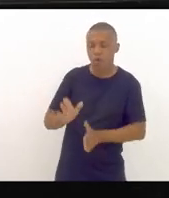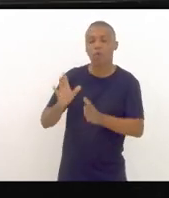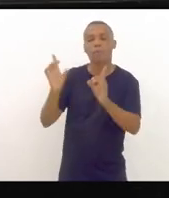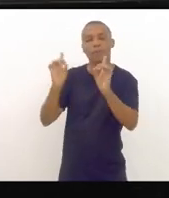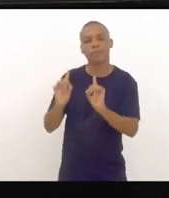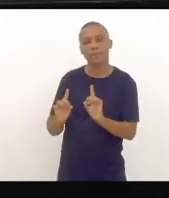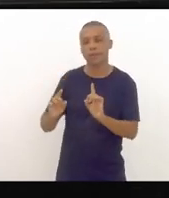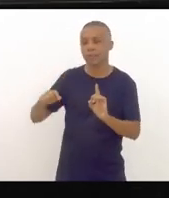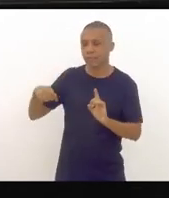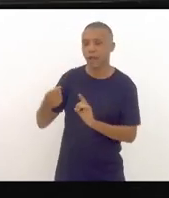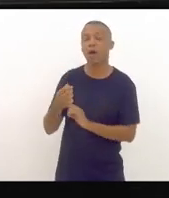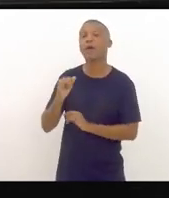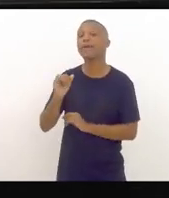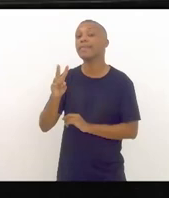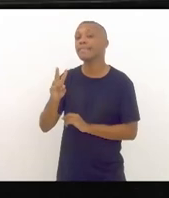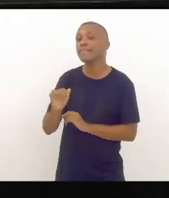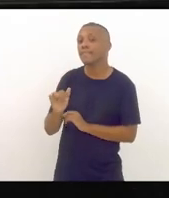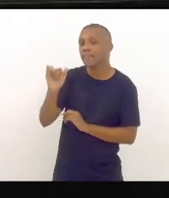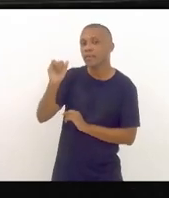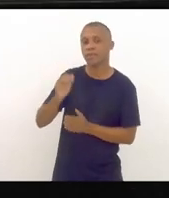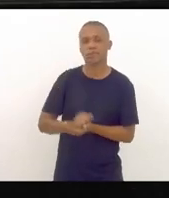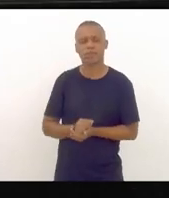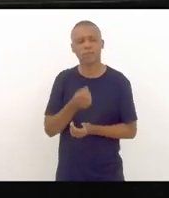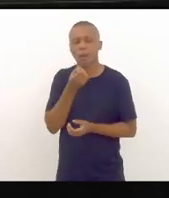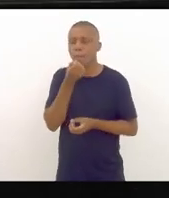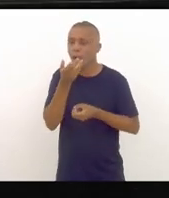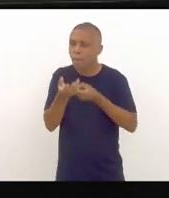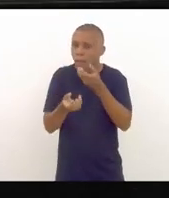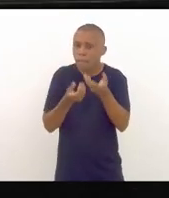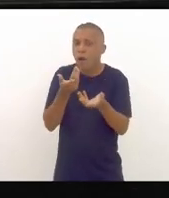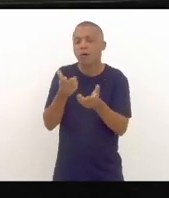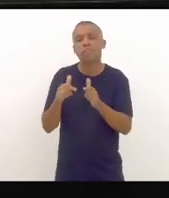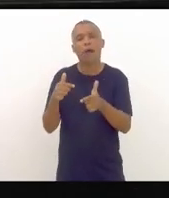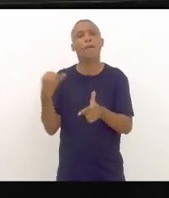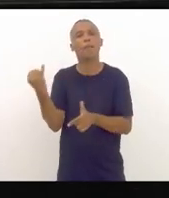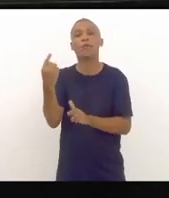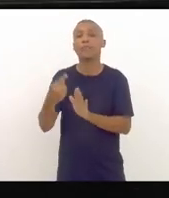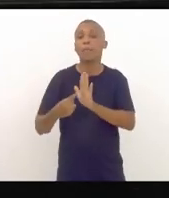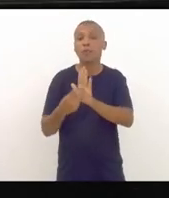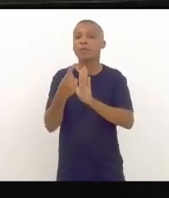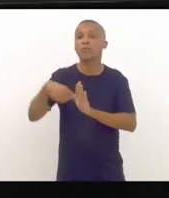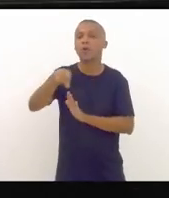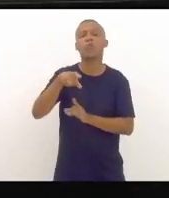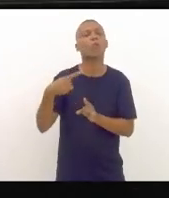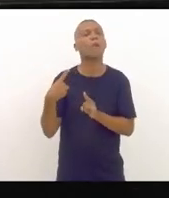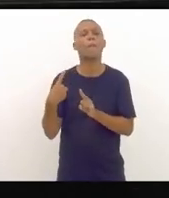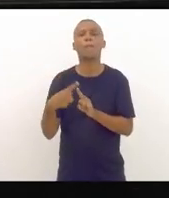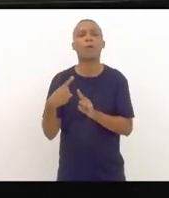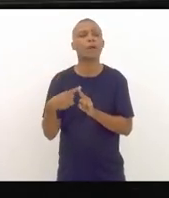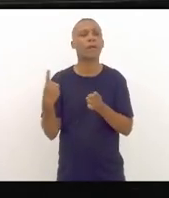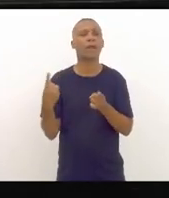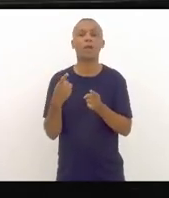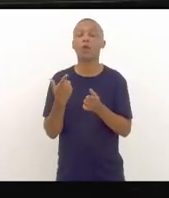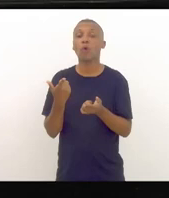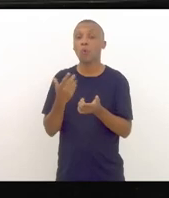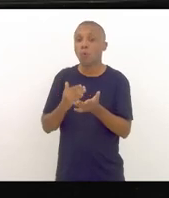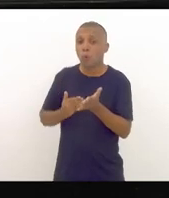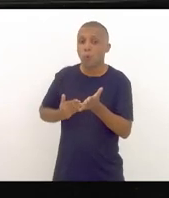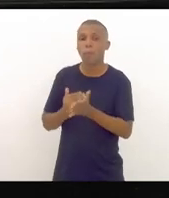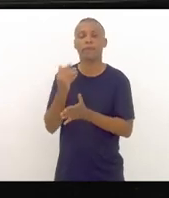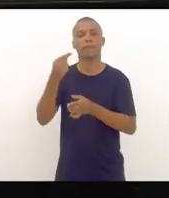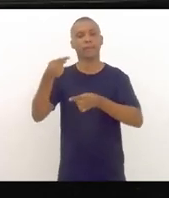Ive. Eu estou aqui relatando esse fato importante só para mostrar a vocês o porquê eu entrei na